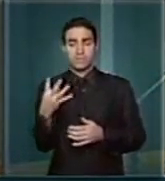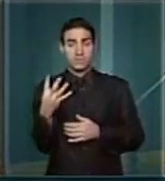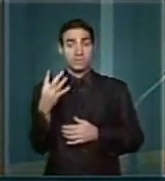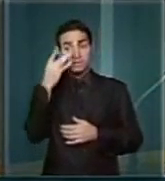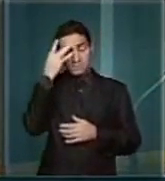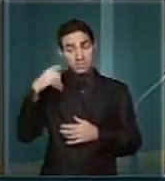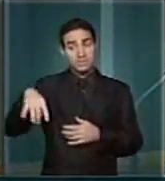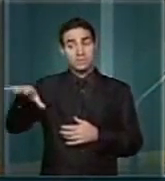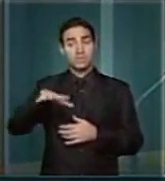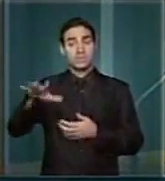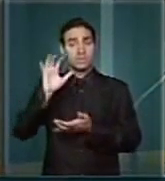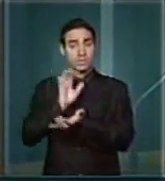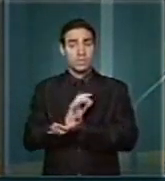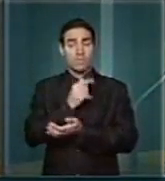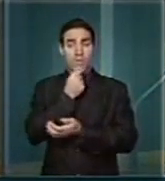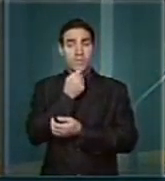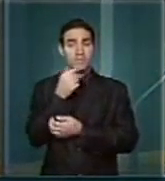pessoas